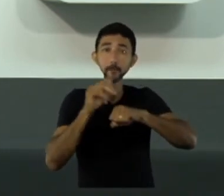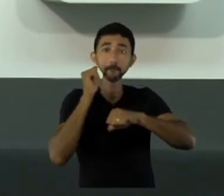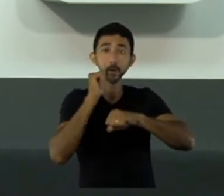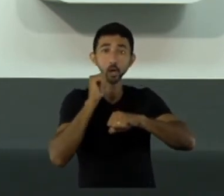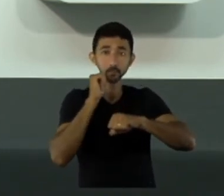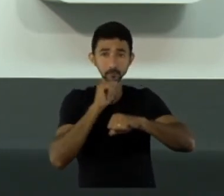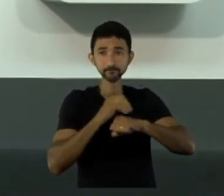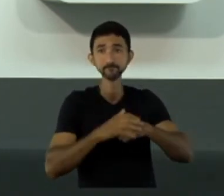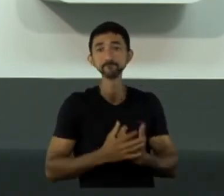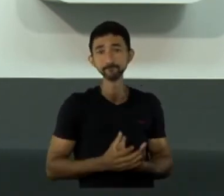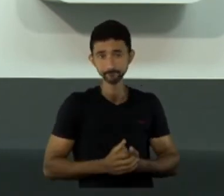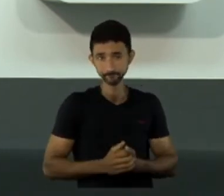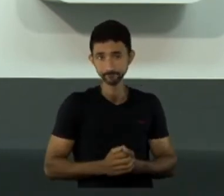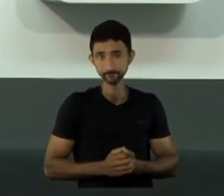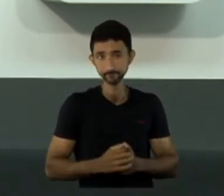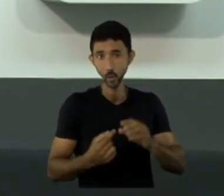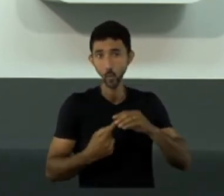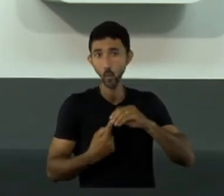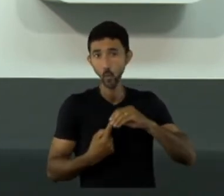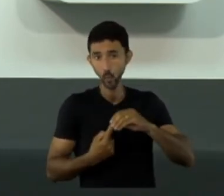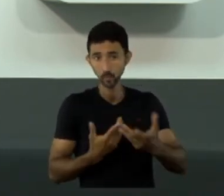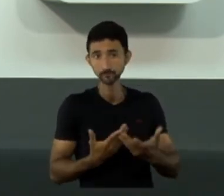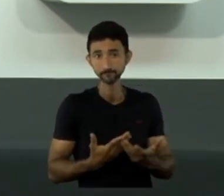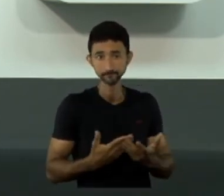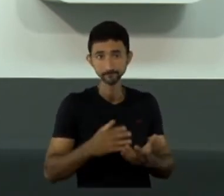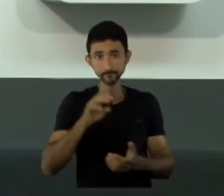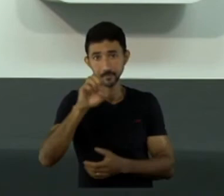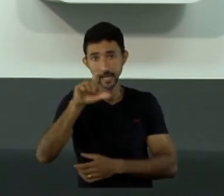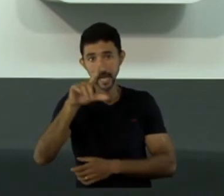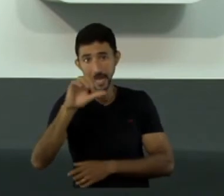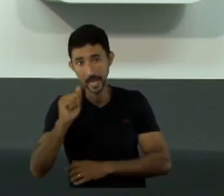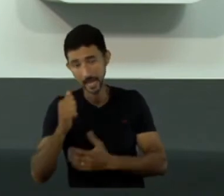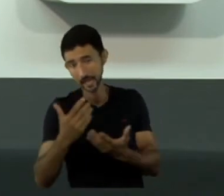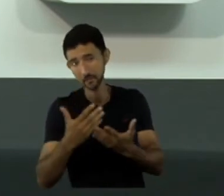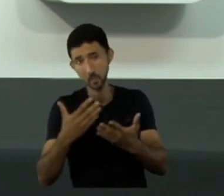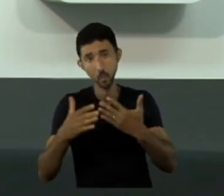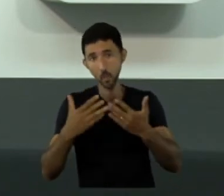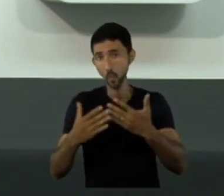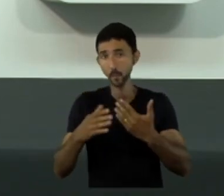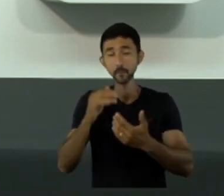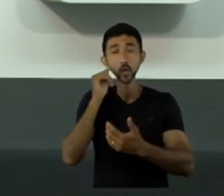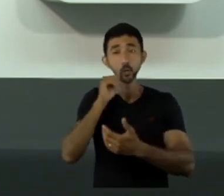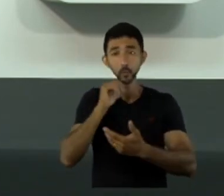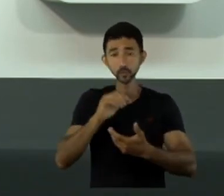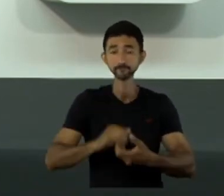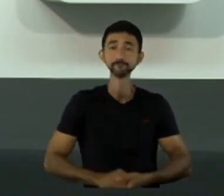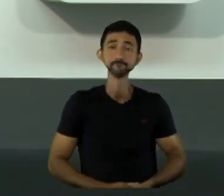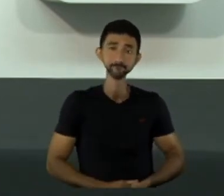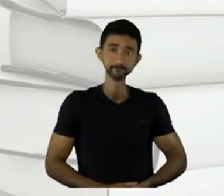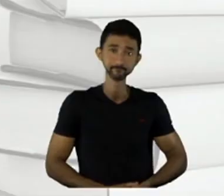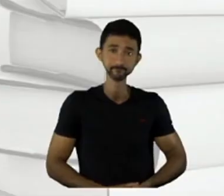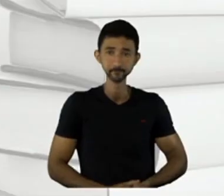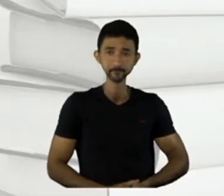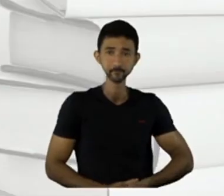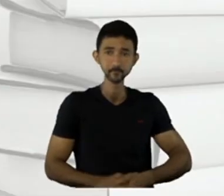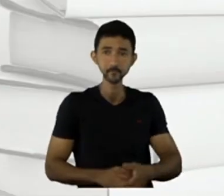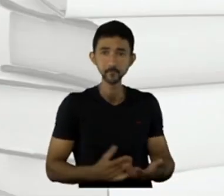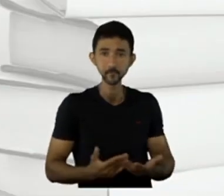feminino, que está no singular, que é o ela, e pode se referir a Luísa ou a outro nome, se fosse o caso. Continuando